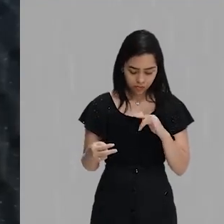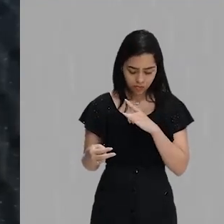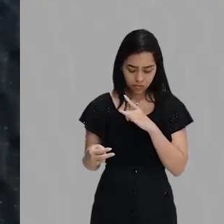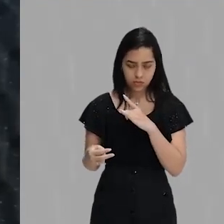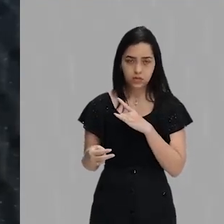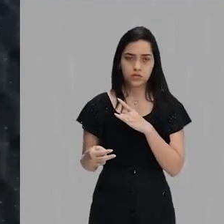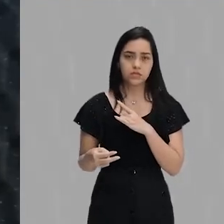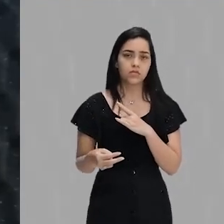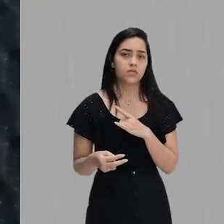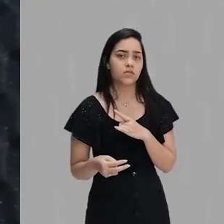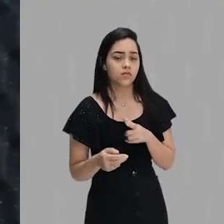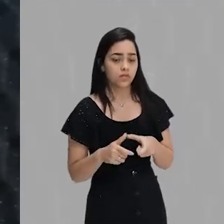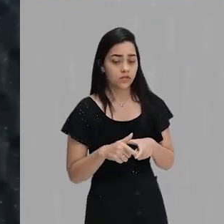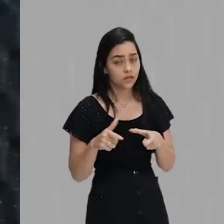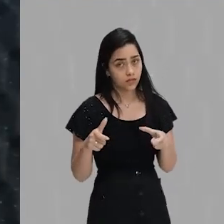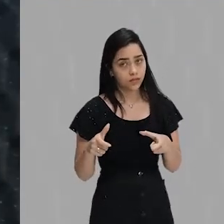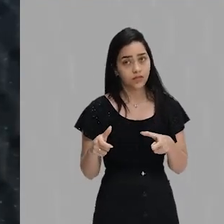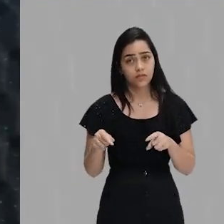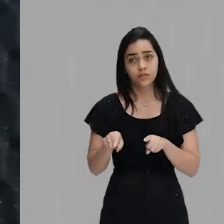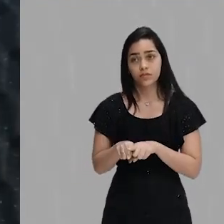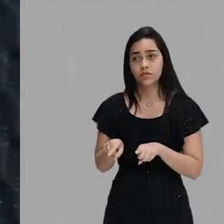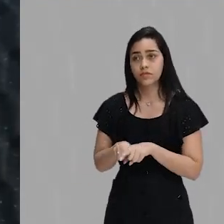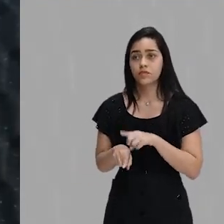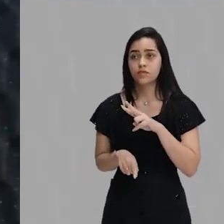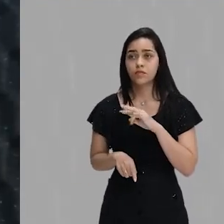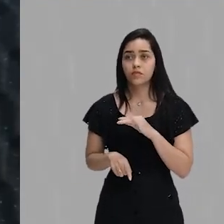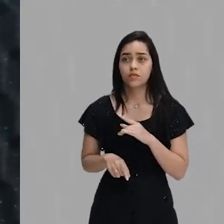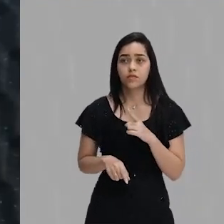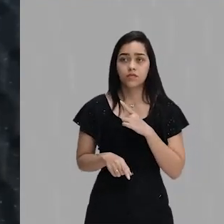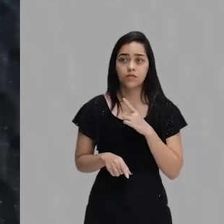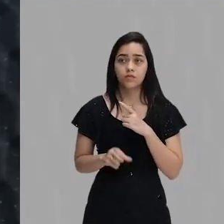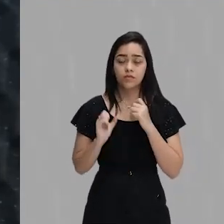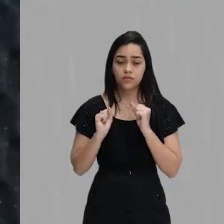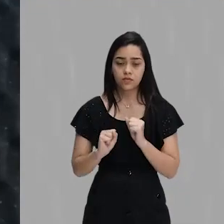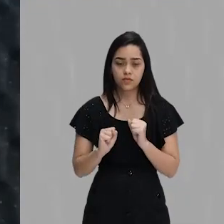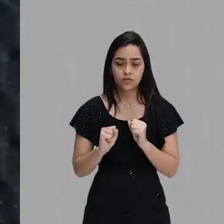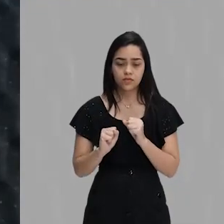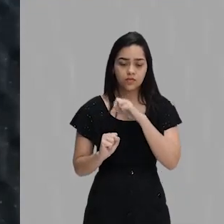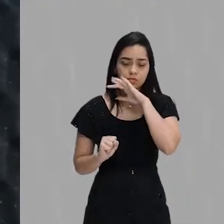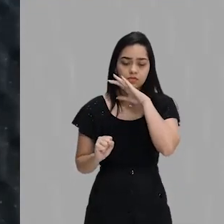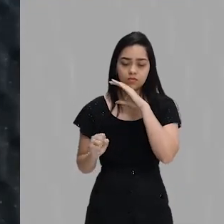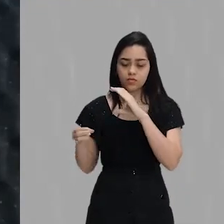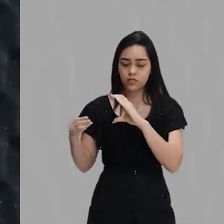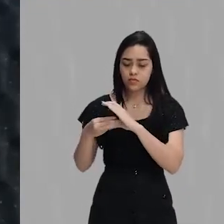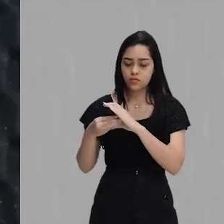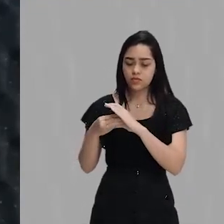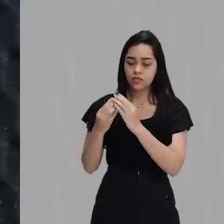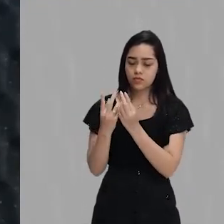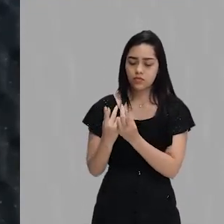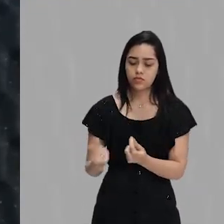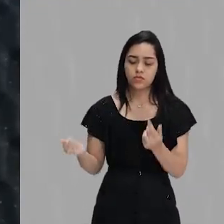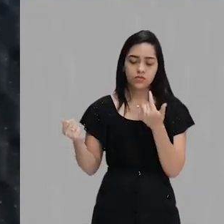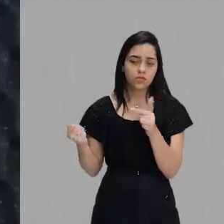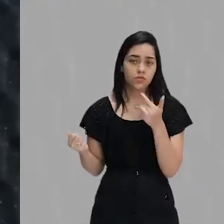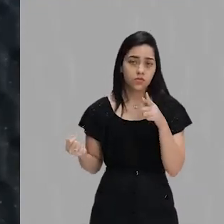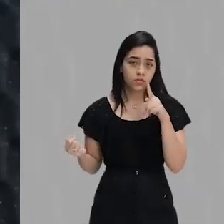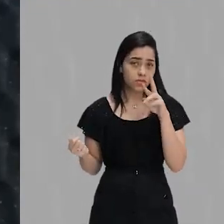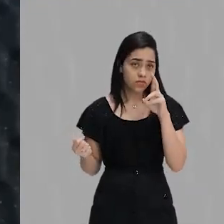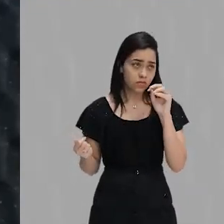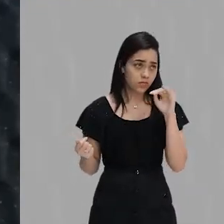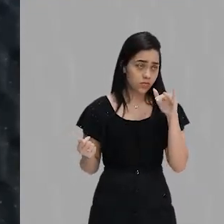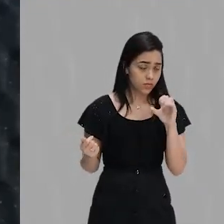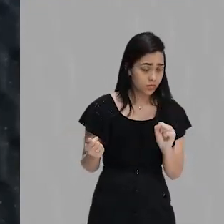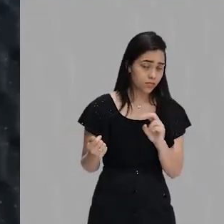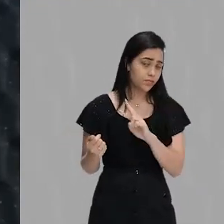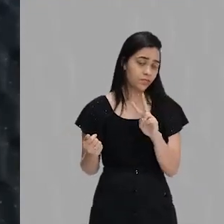produzida em maior quantidade e ela vai sinalizar para que as células se autodestruam. Então, se não existissem essas proteínas,